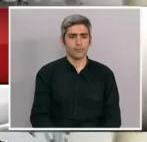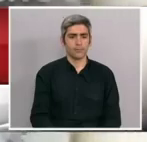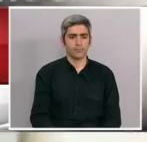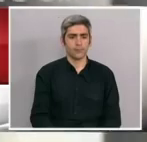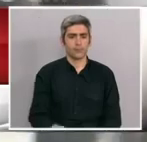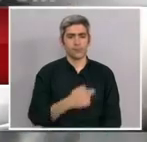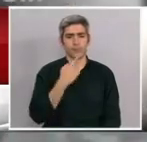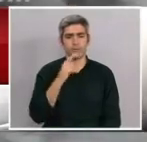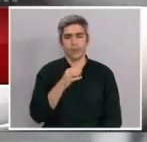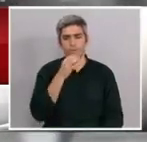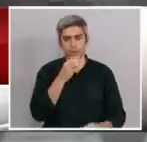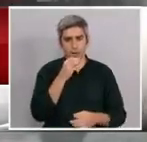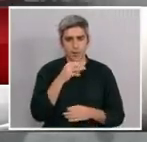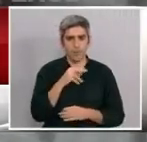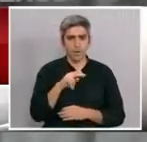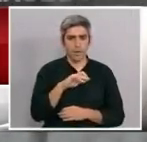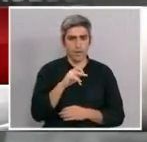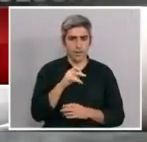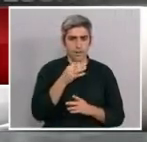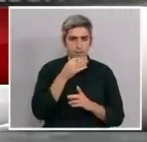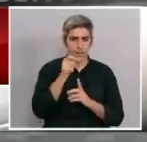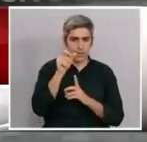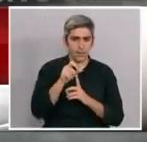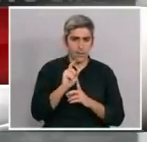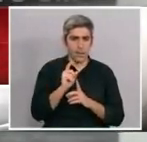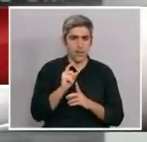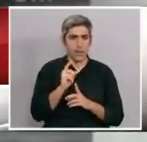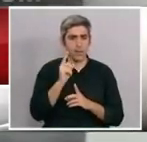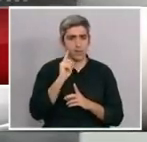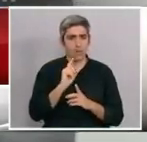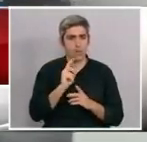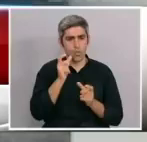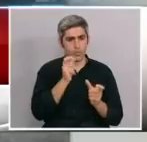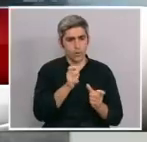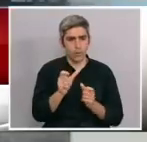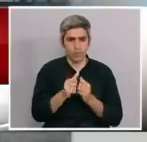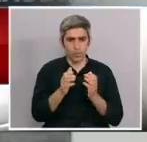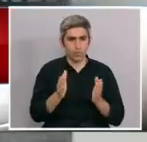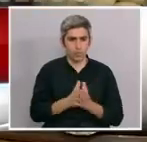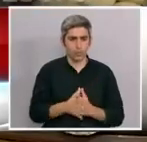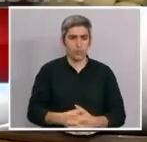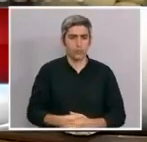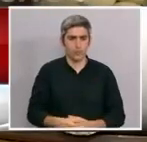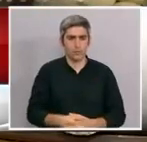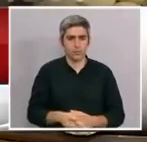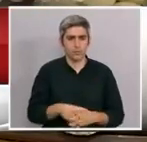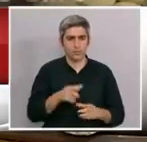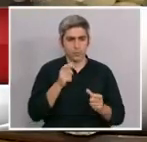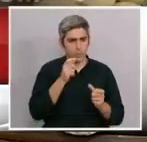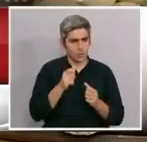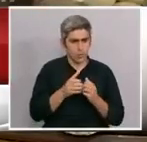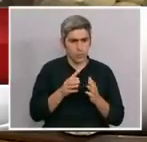Volta a falar de Maria a governanta, que afinal era a mulher que controlava tudo. É, e ela tinha tudo